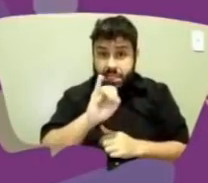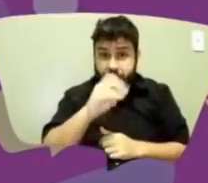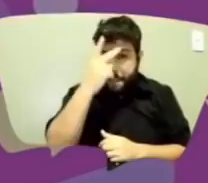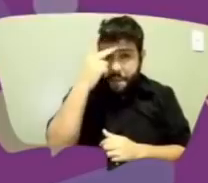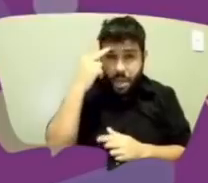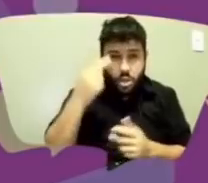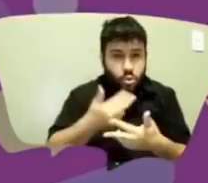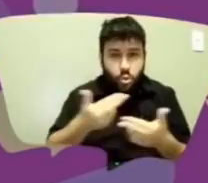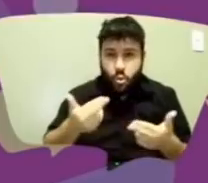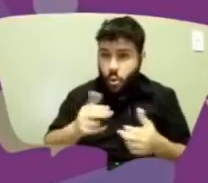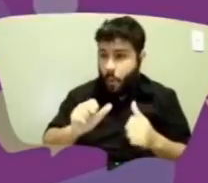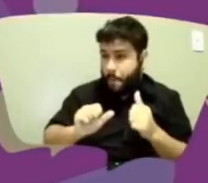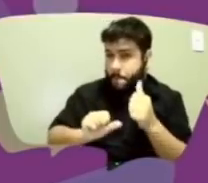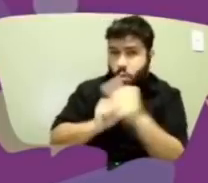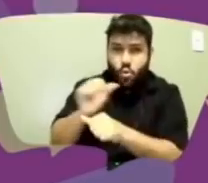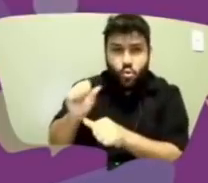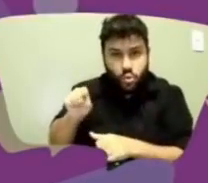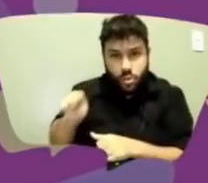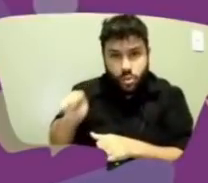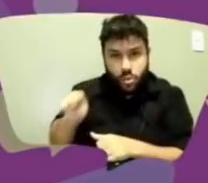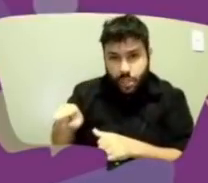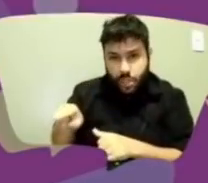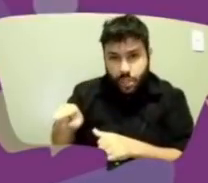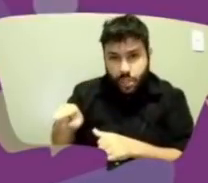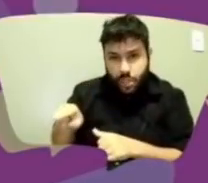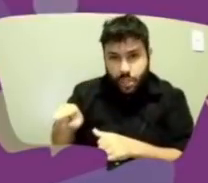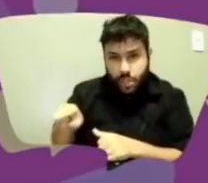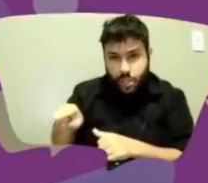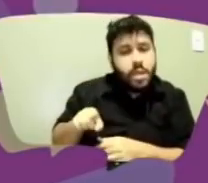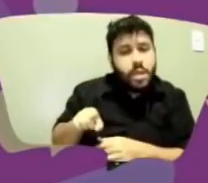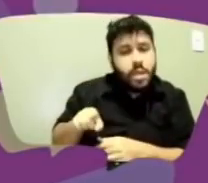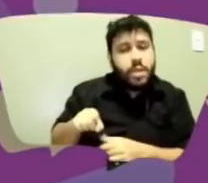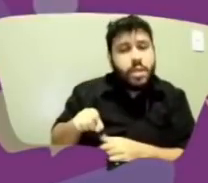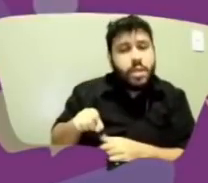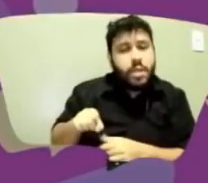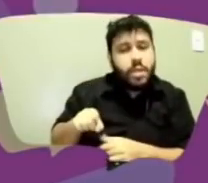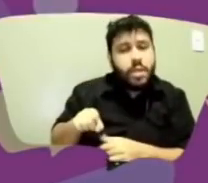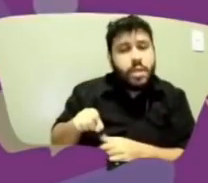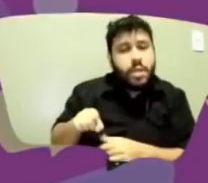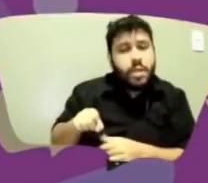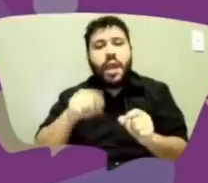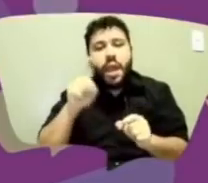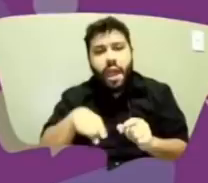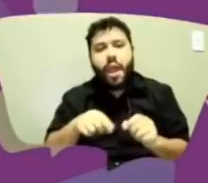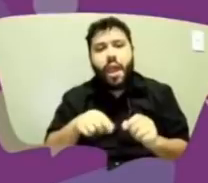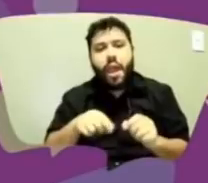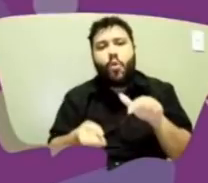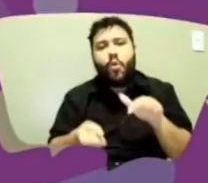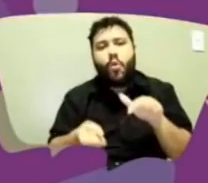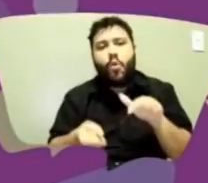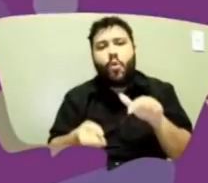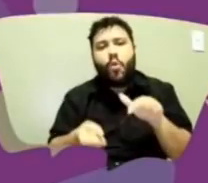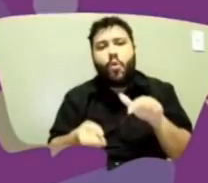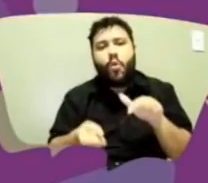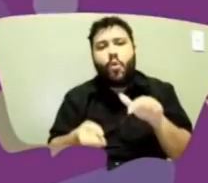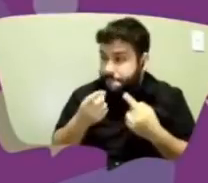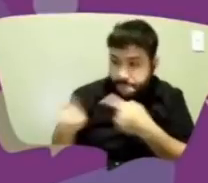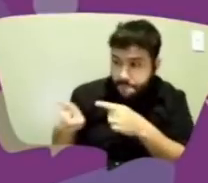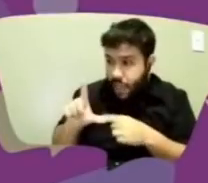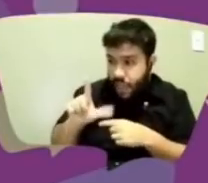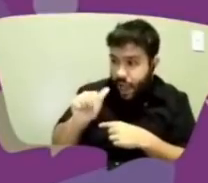mudar decisões da Lava Jato seria compatível com a corrupção. Então,